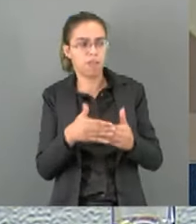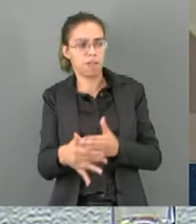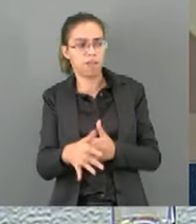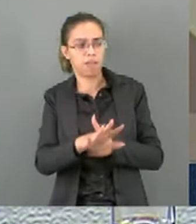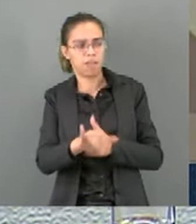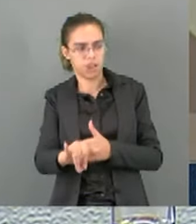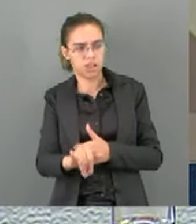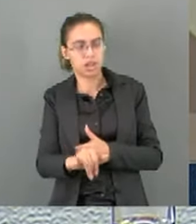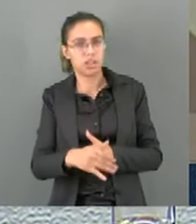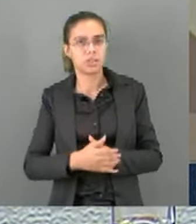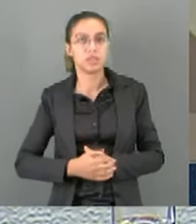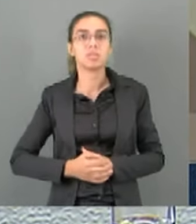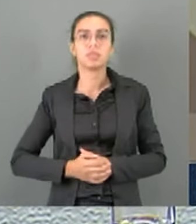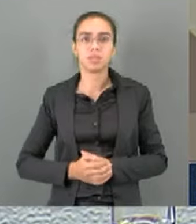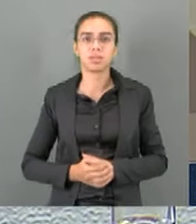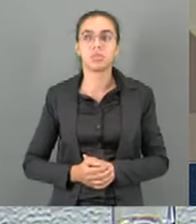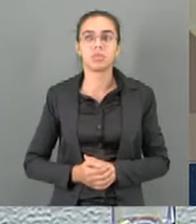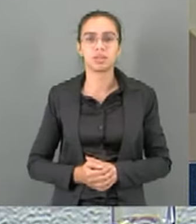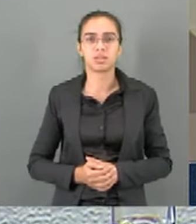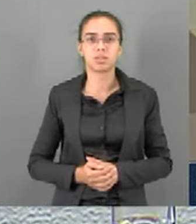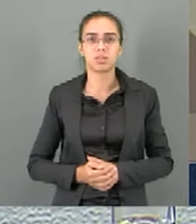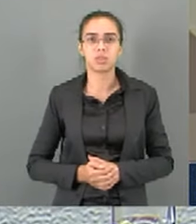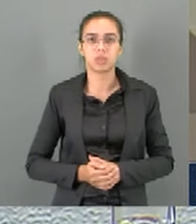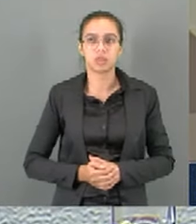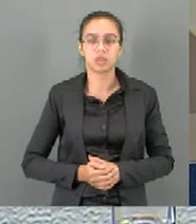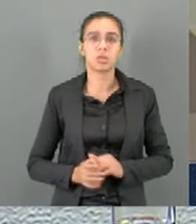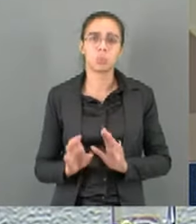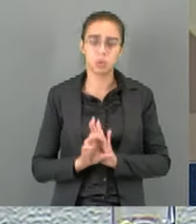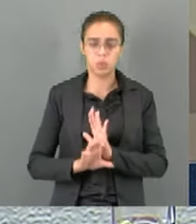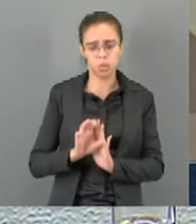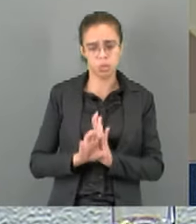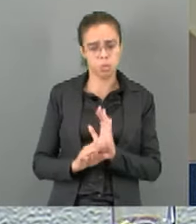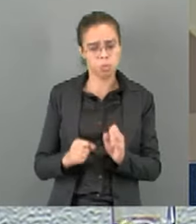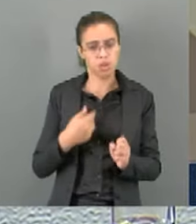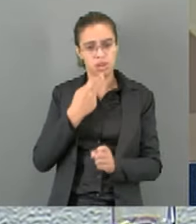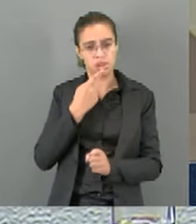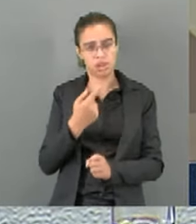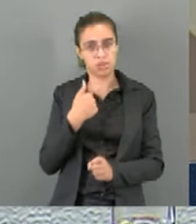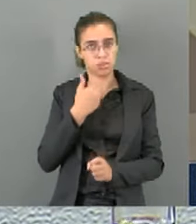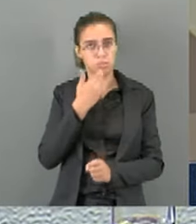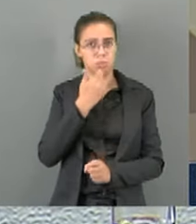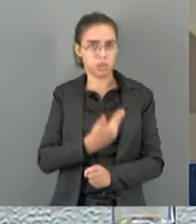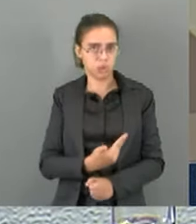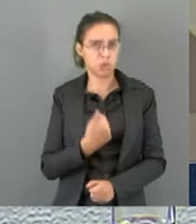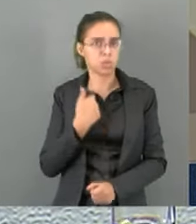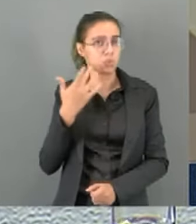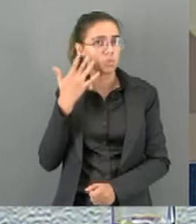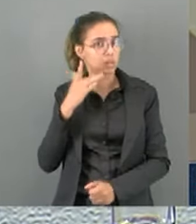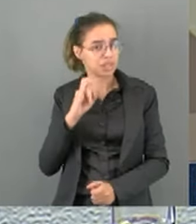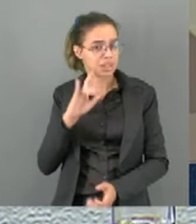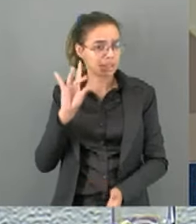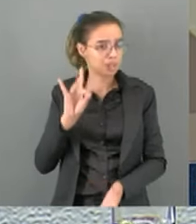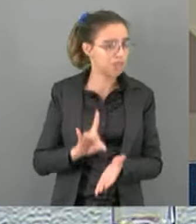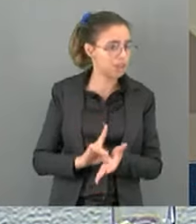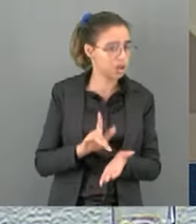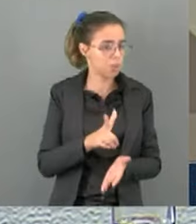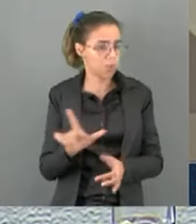Certo. Na Operação Jogo Limpo, eu posso dizer que aquilo que eu solicitei veio, né? Eu não sei se efetivamente em outros casos,